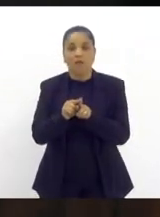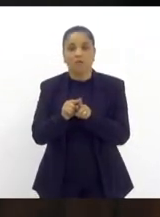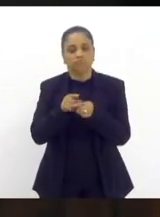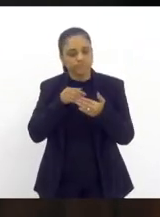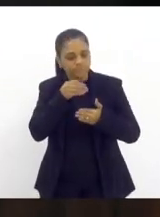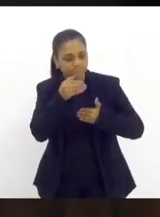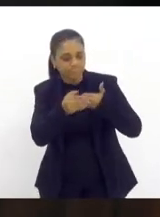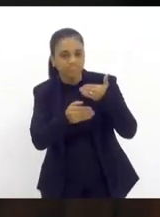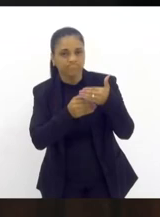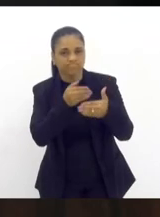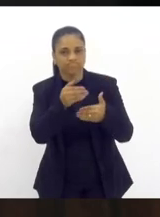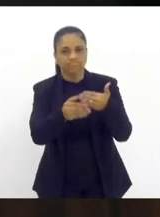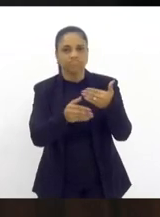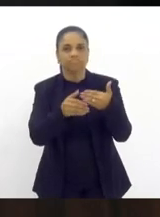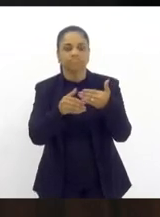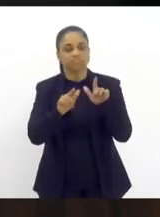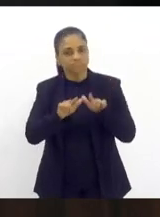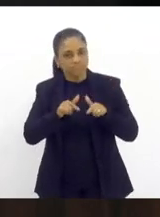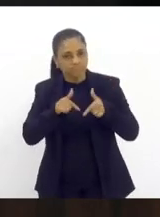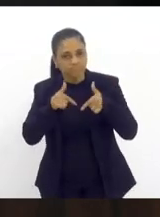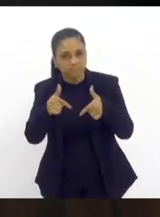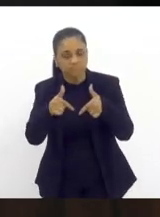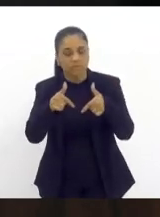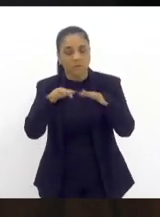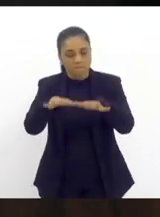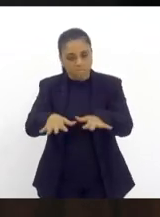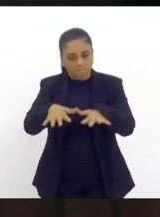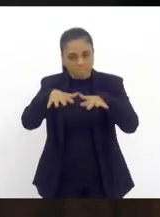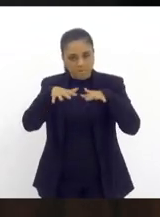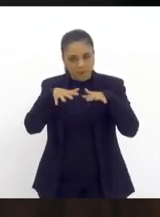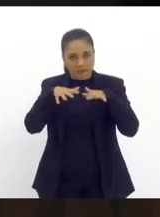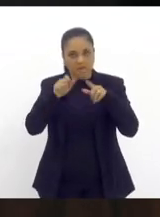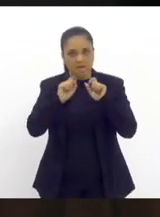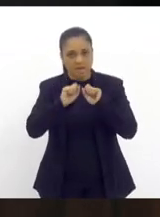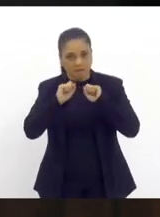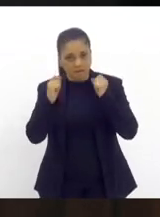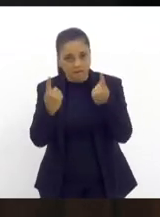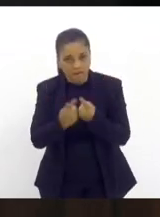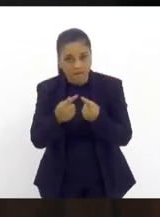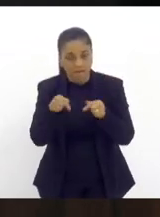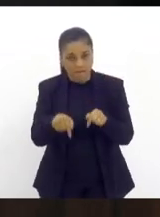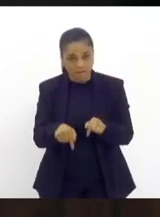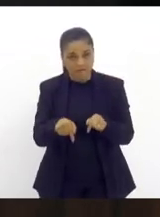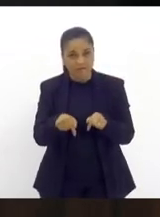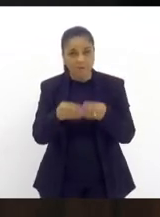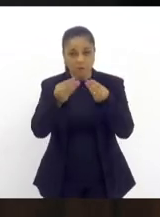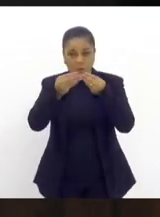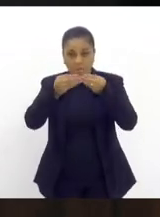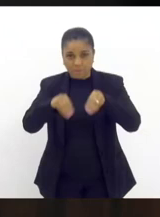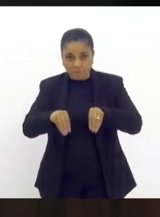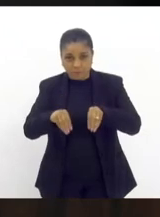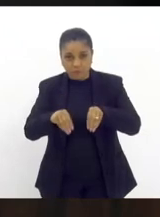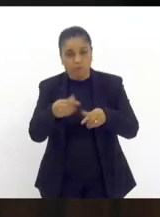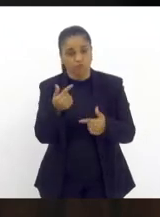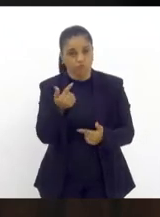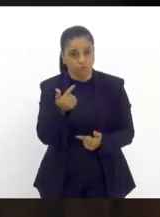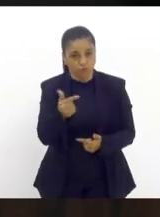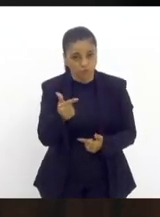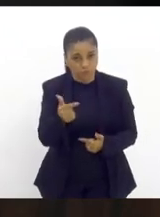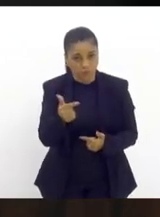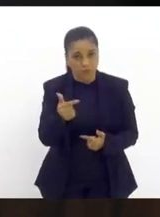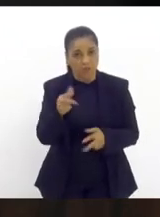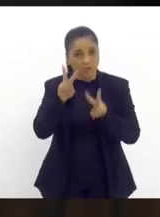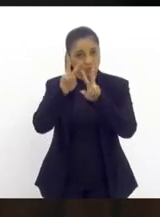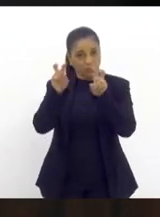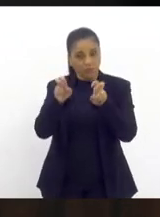aqui do Parlamento do plenário nessa legislatura para não haver prejudicabilidade da matéria